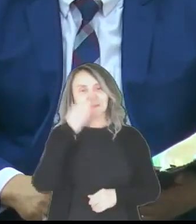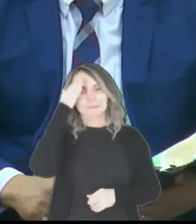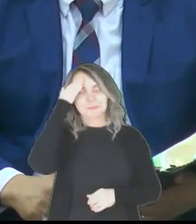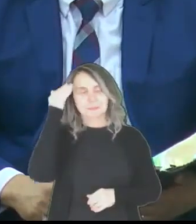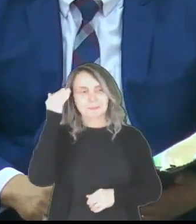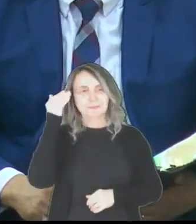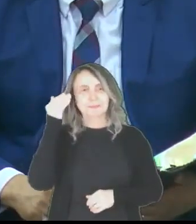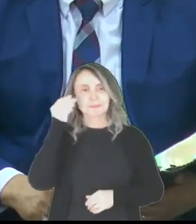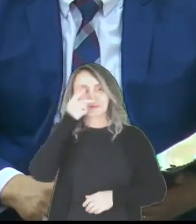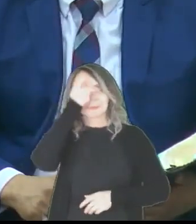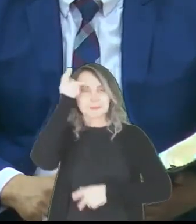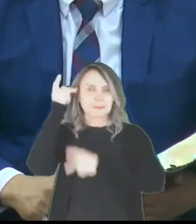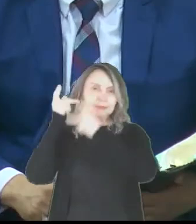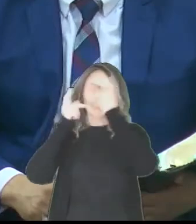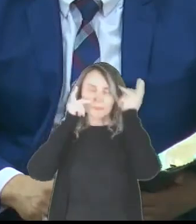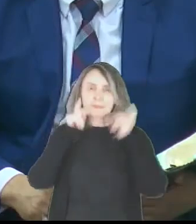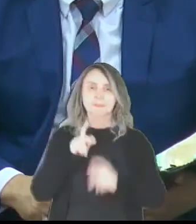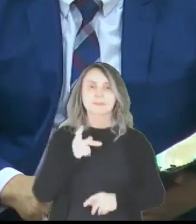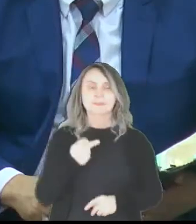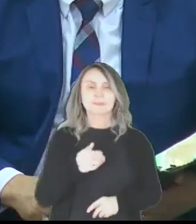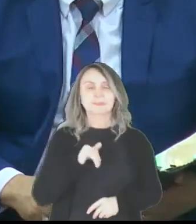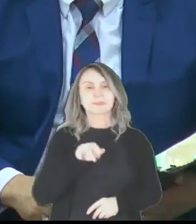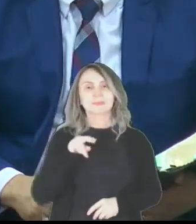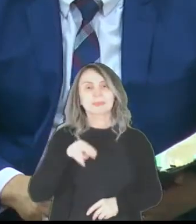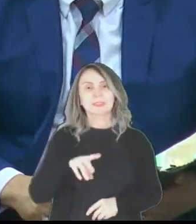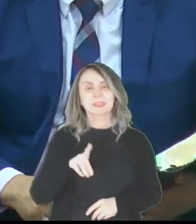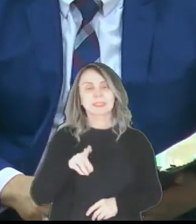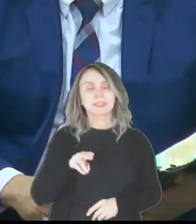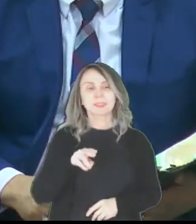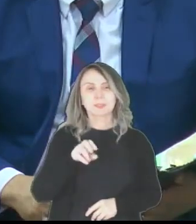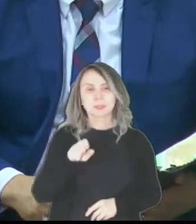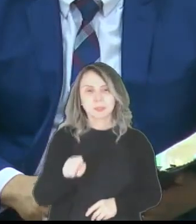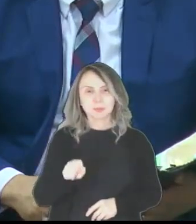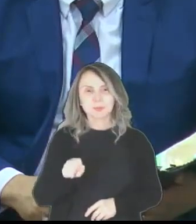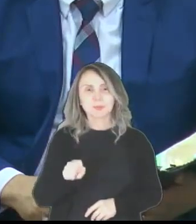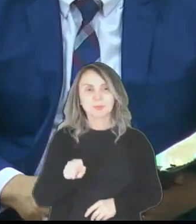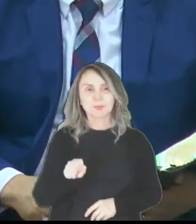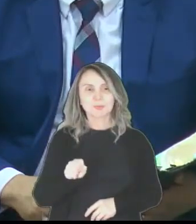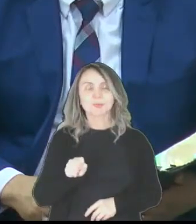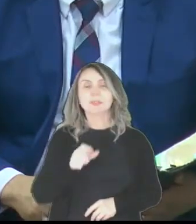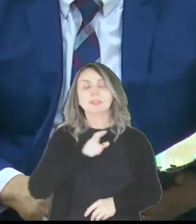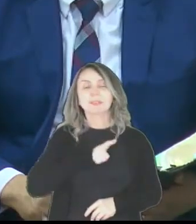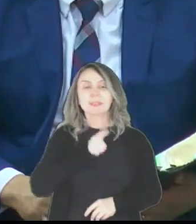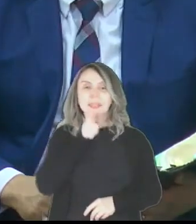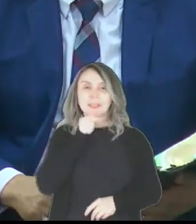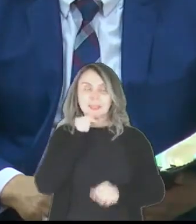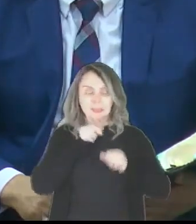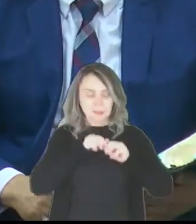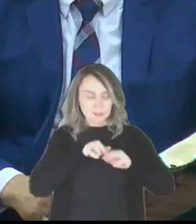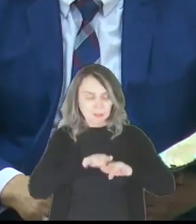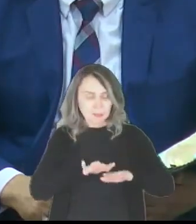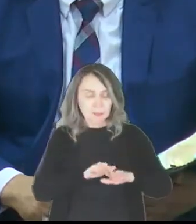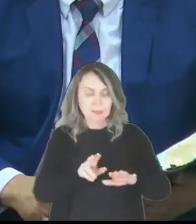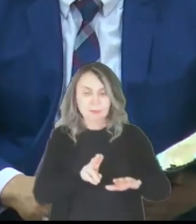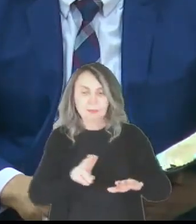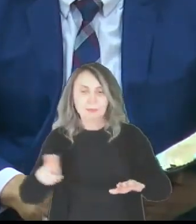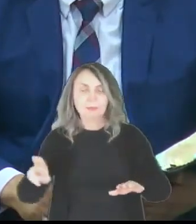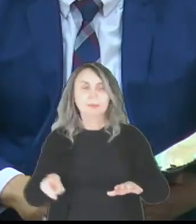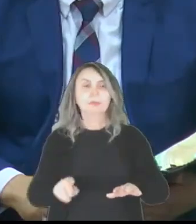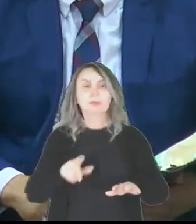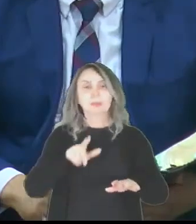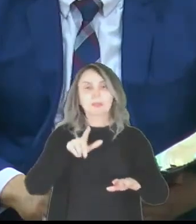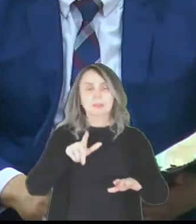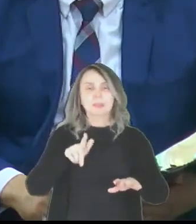né? Tem o rio Ganges, e eles dizem que só vai ser salvo, só vai ter uma boa, não é nem salvo, uma